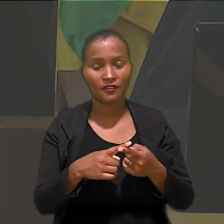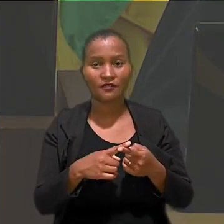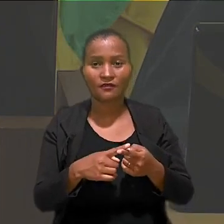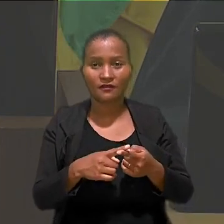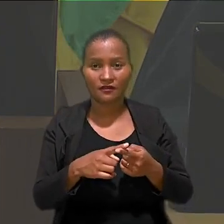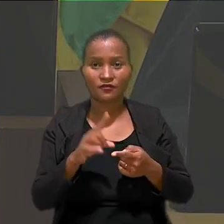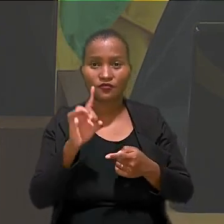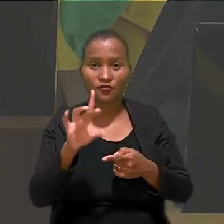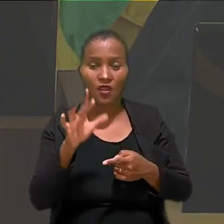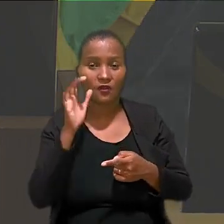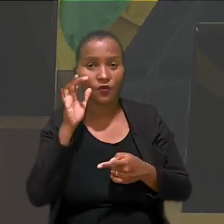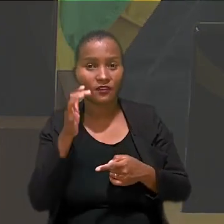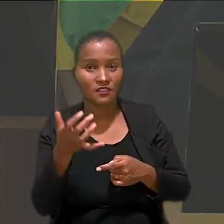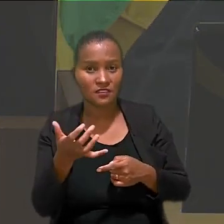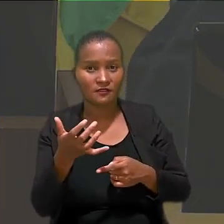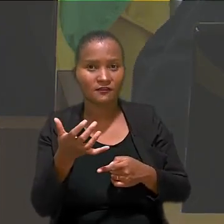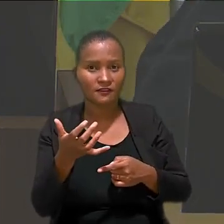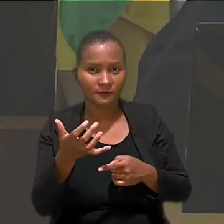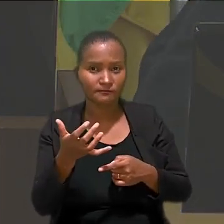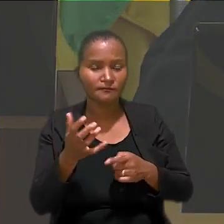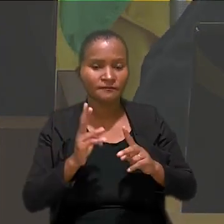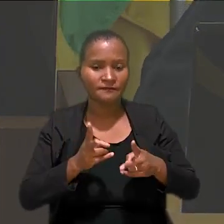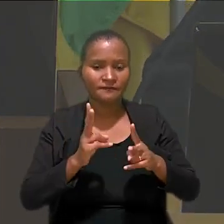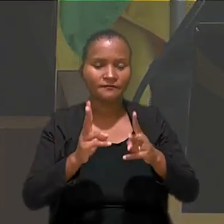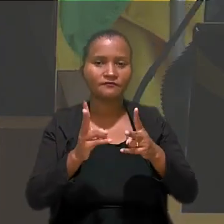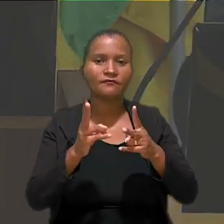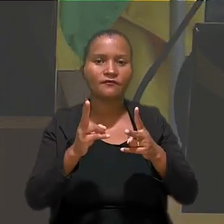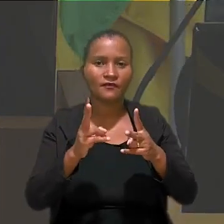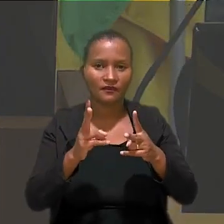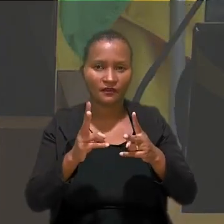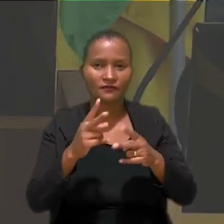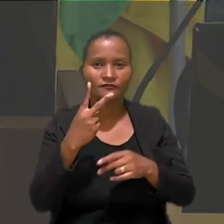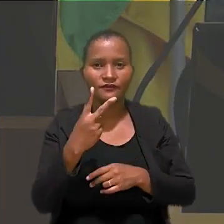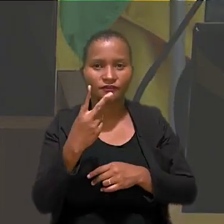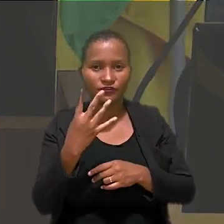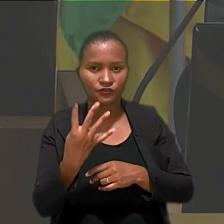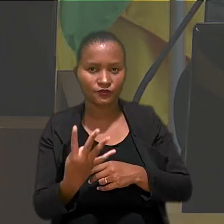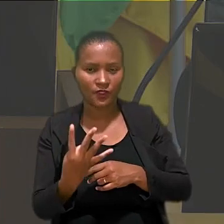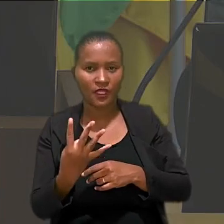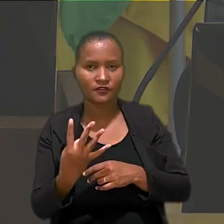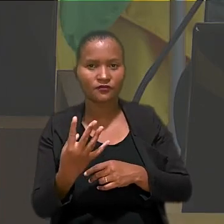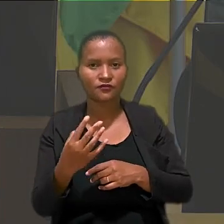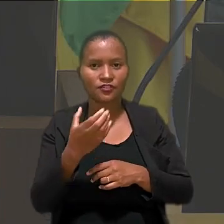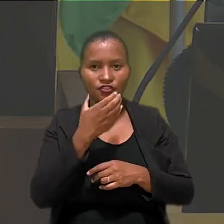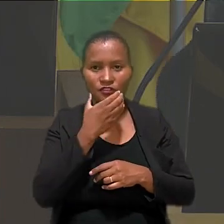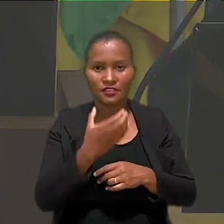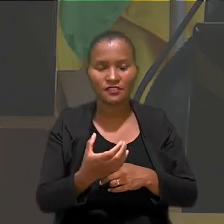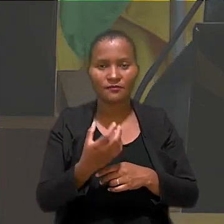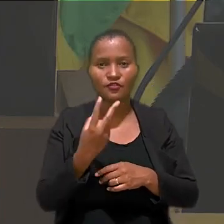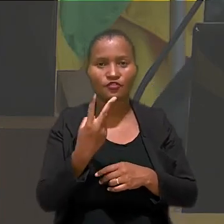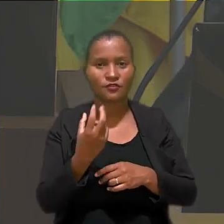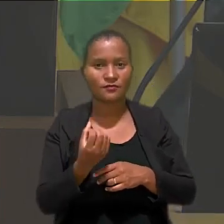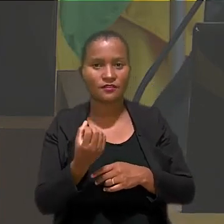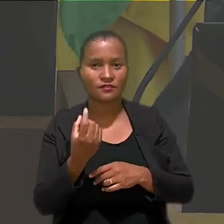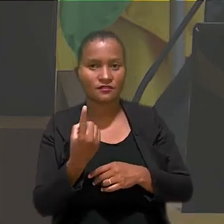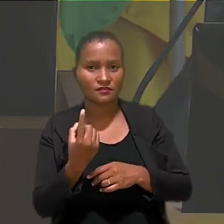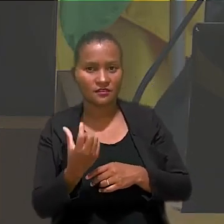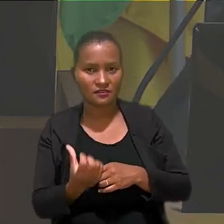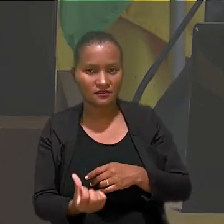tornou a ocorrer com a sua efetivação em 24 de 12 de